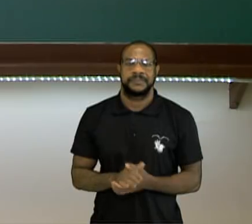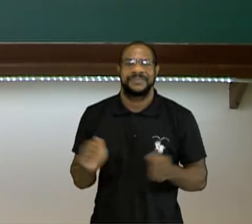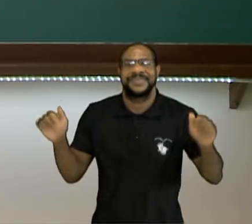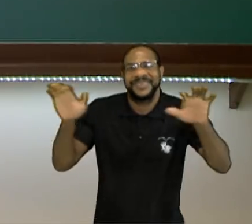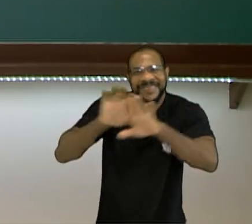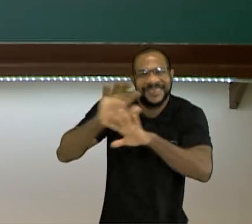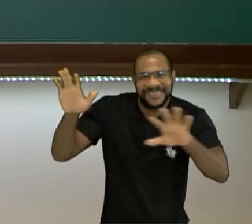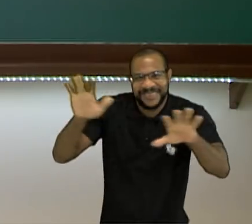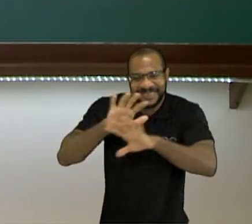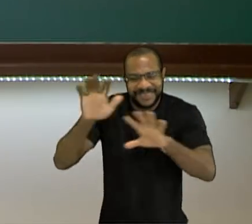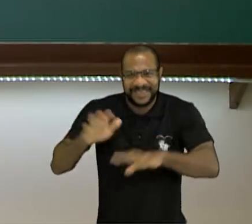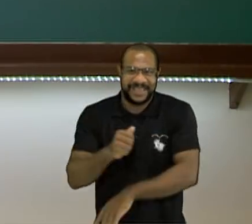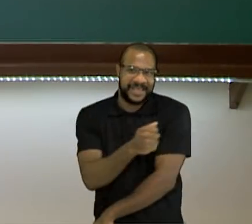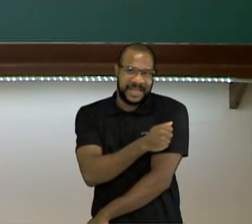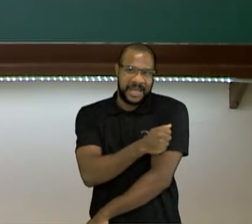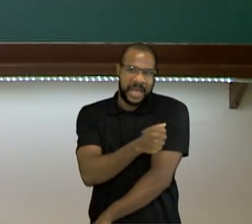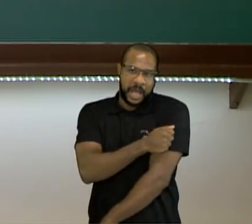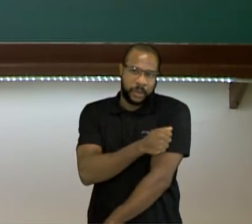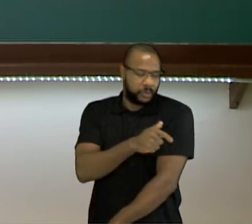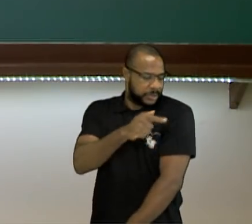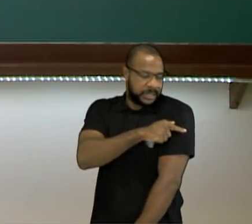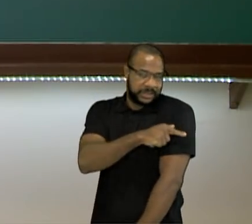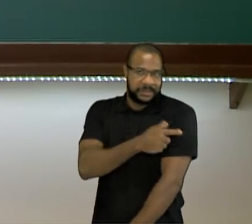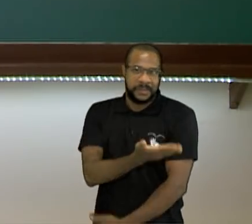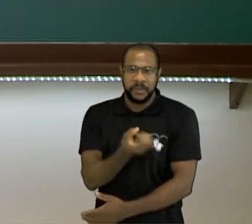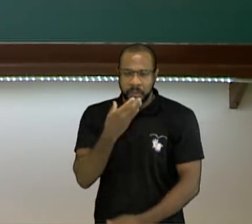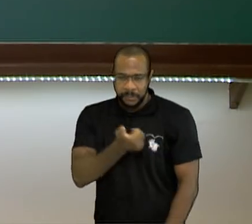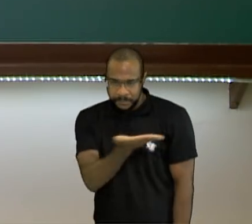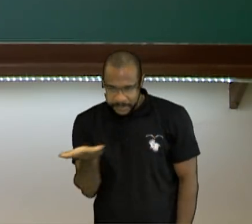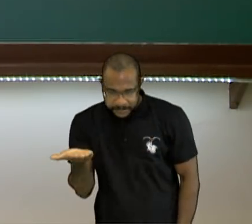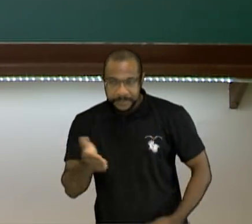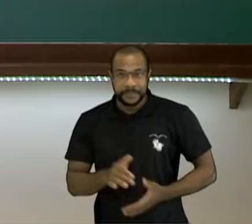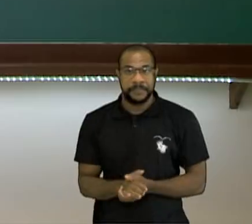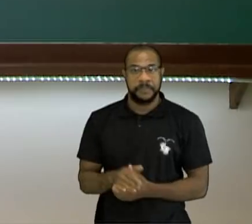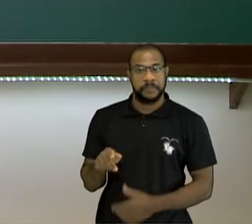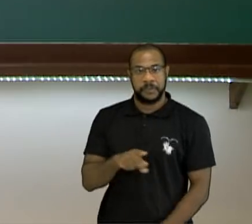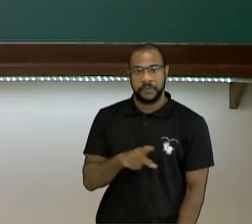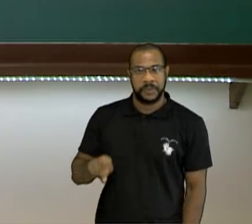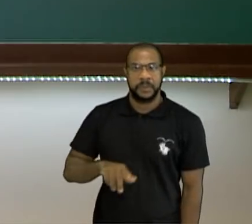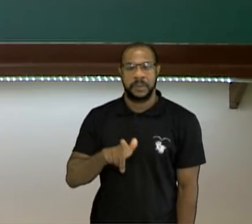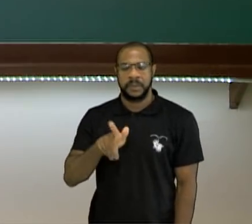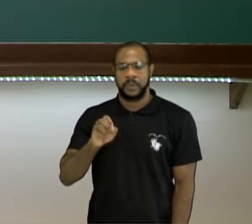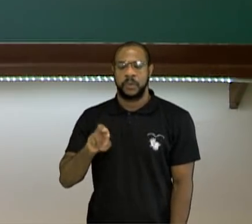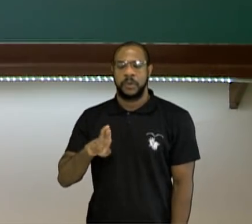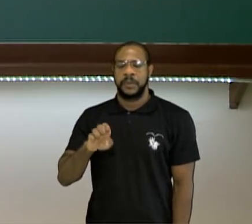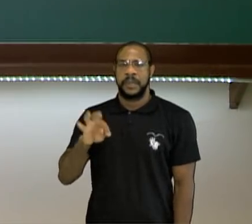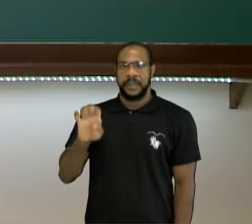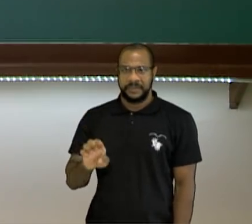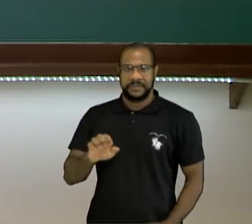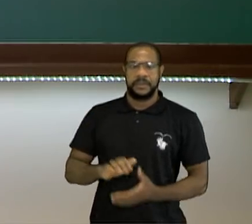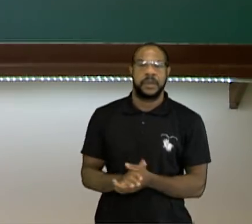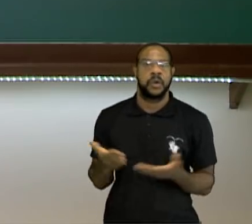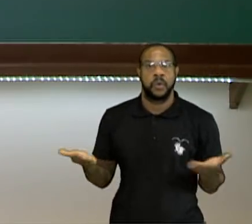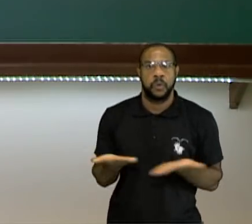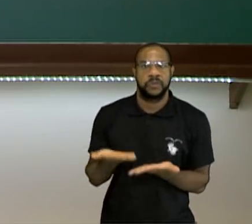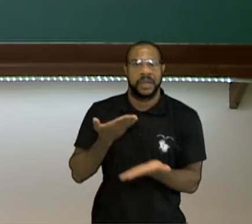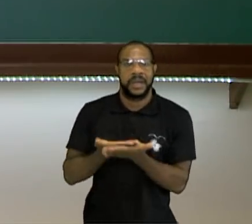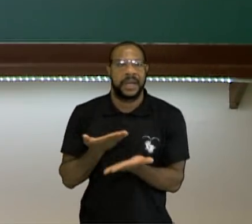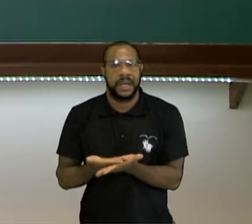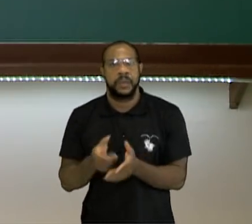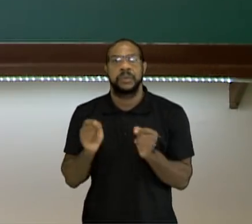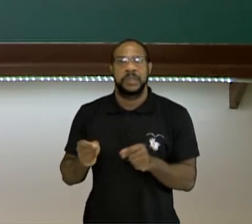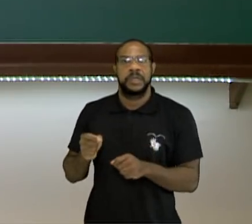Olá, meus queridos alunos do 7º ano, tudo bem com vocês? Eu sou a professora Gorete Wozniak, estamos aqui para mais uma aula